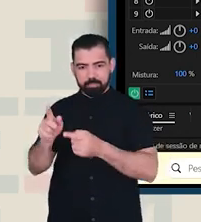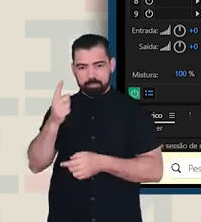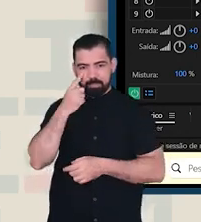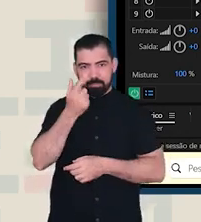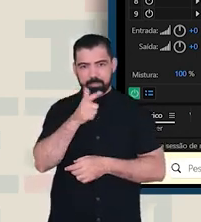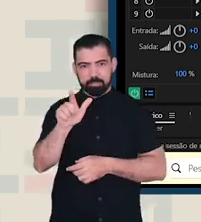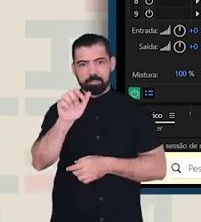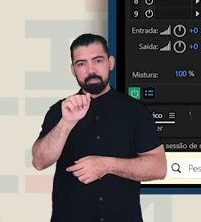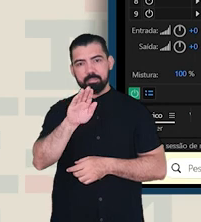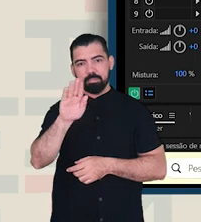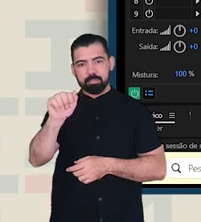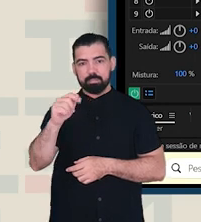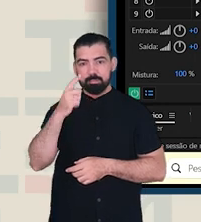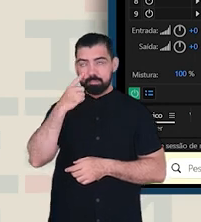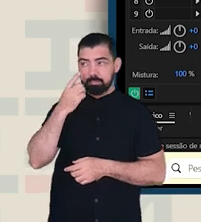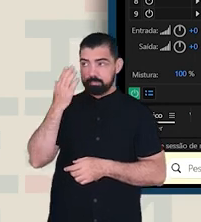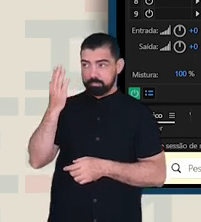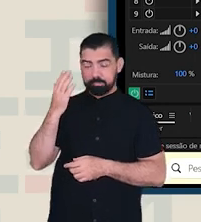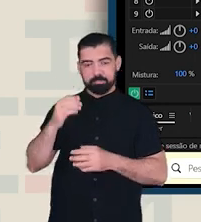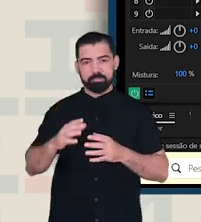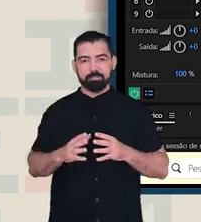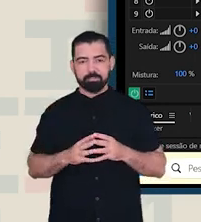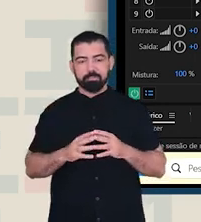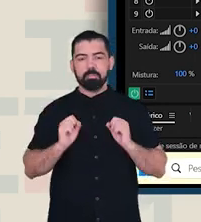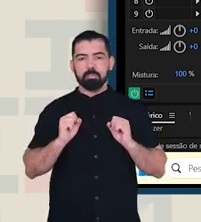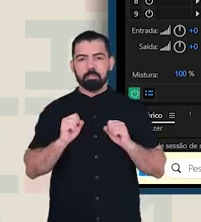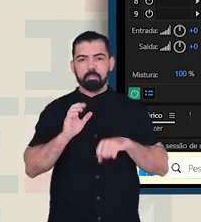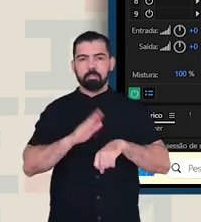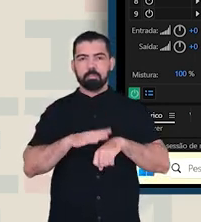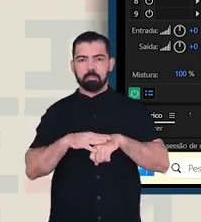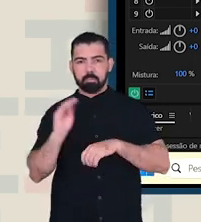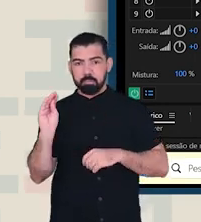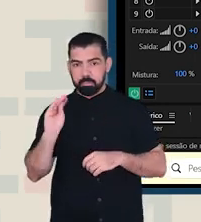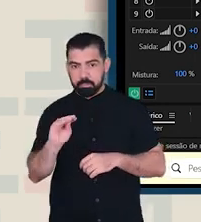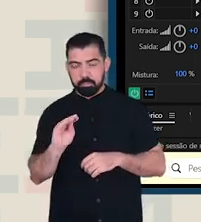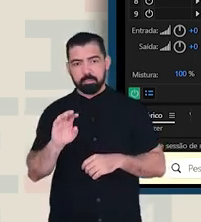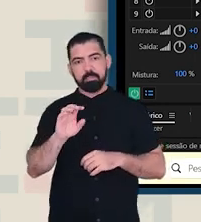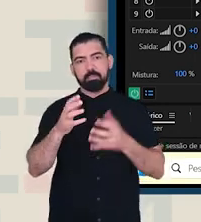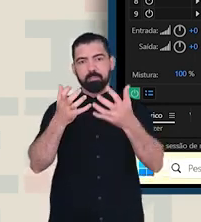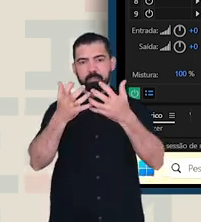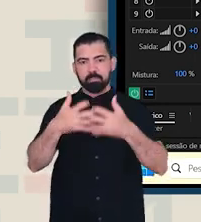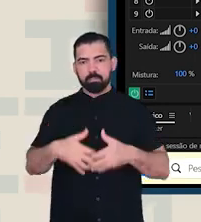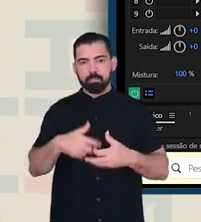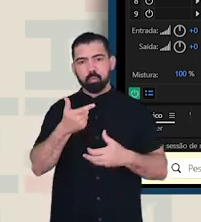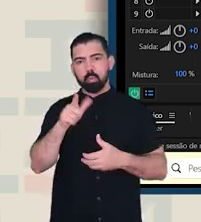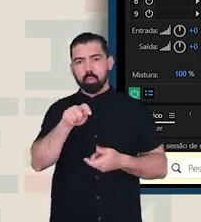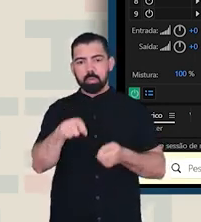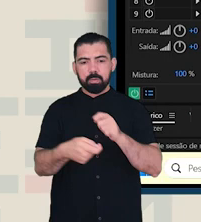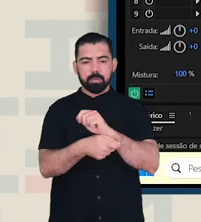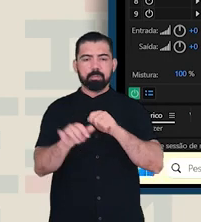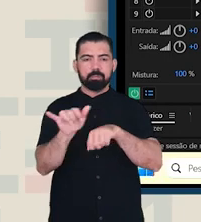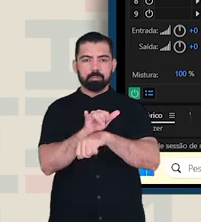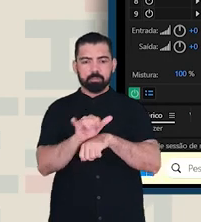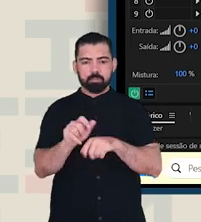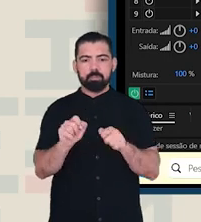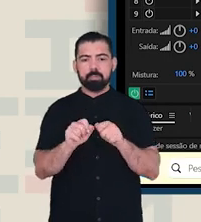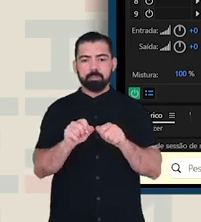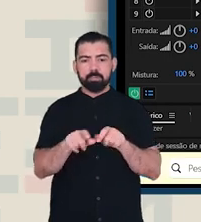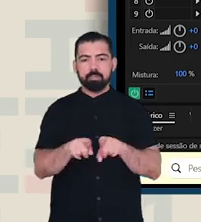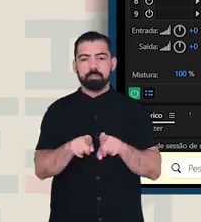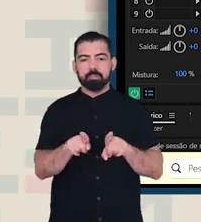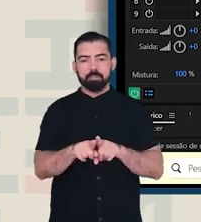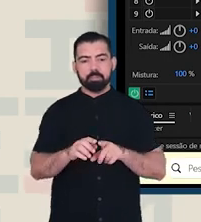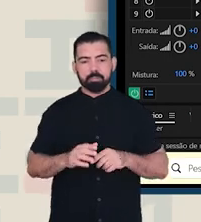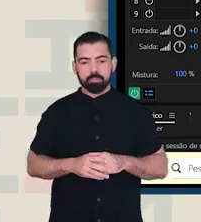aba. Então, é que eu posso colocar efeitos já de outra maneira, fazer os passes e tudo